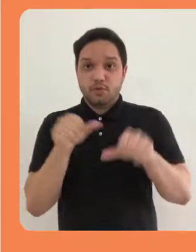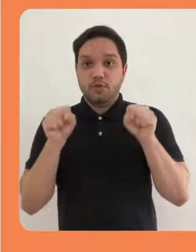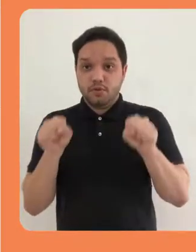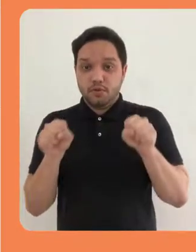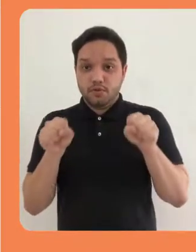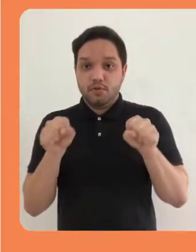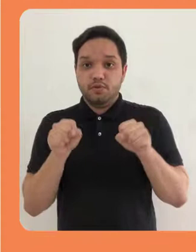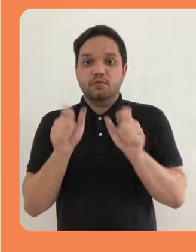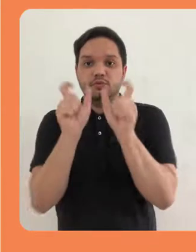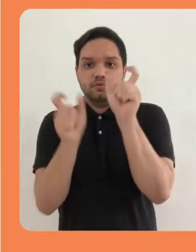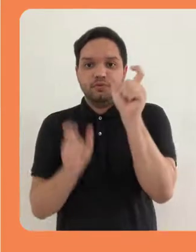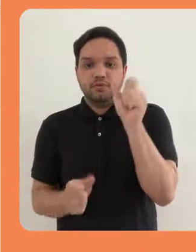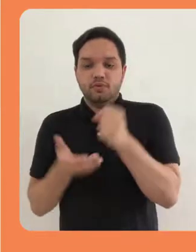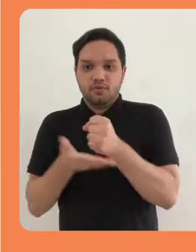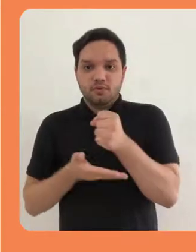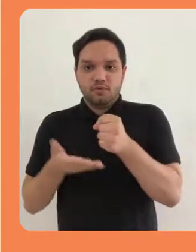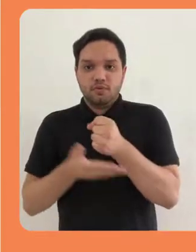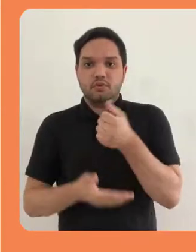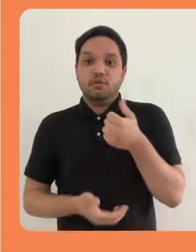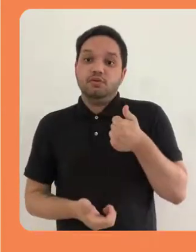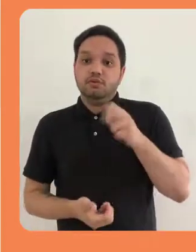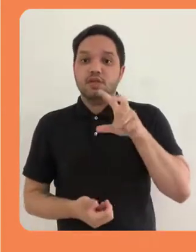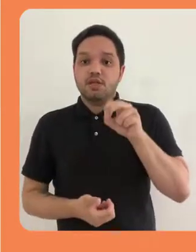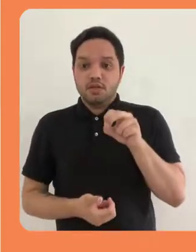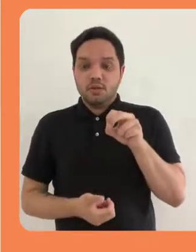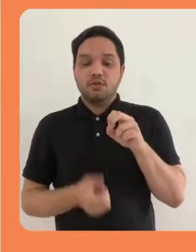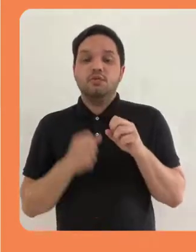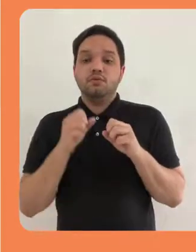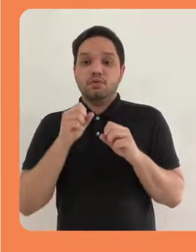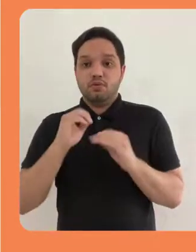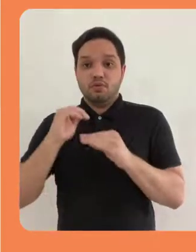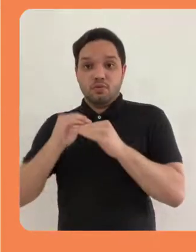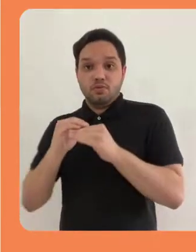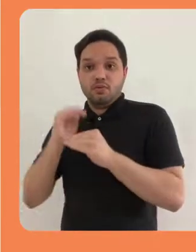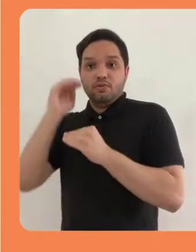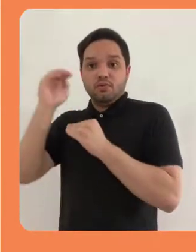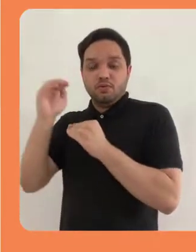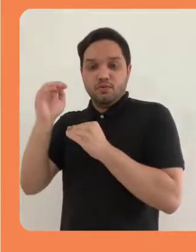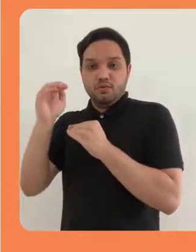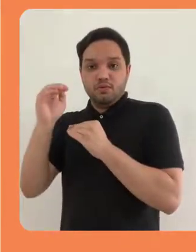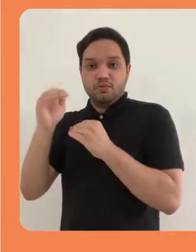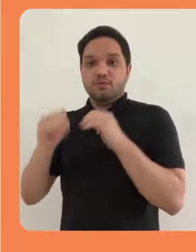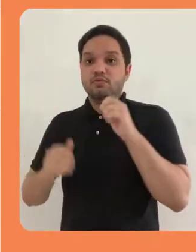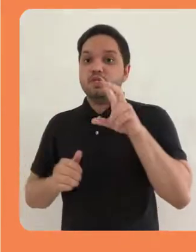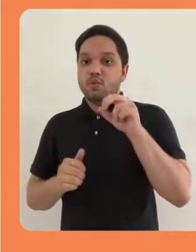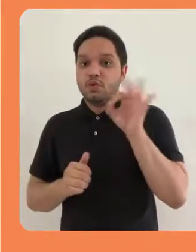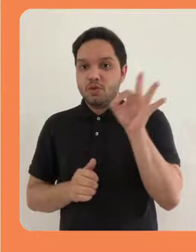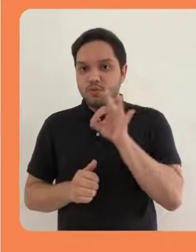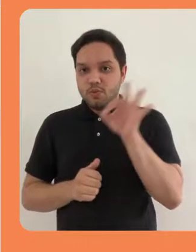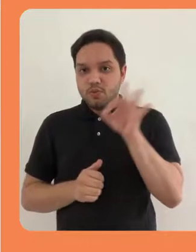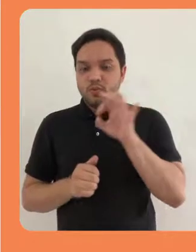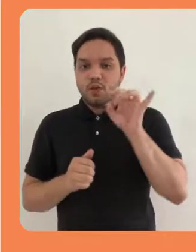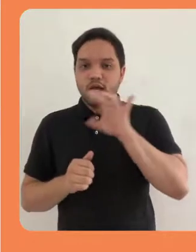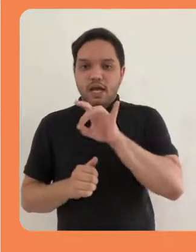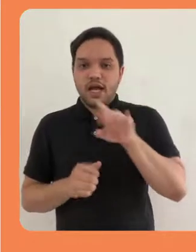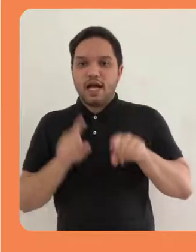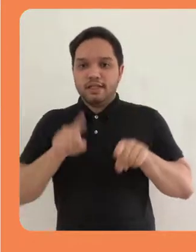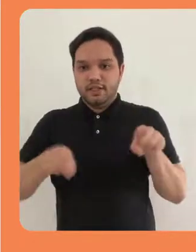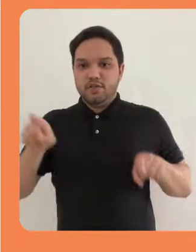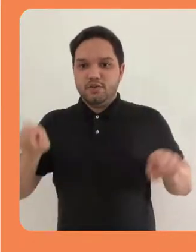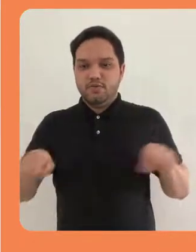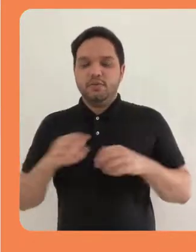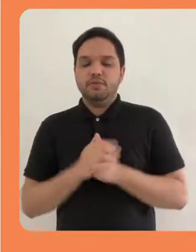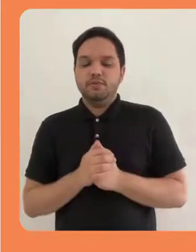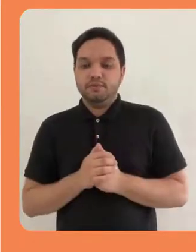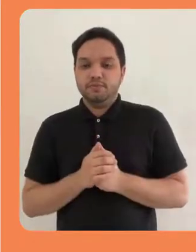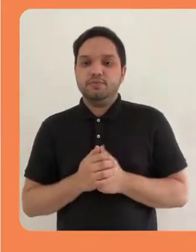479 então ele multiplica por 1.3 para subir de nível você pode modificar isso aqui algoritmo base poderia ser